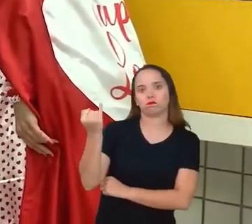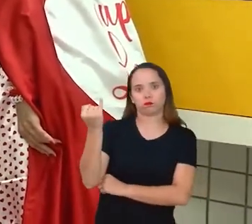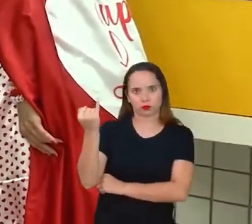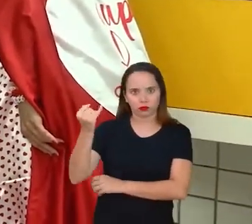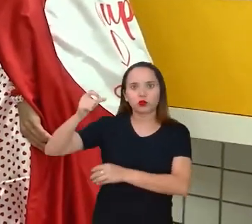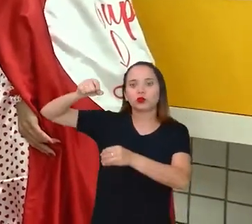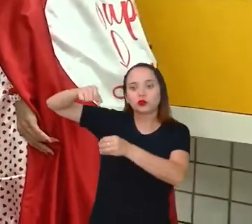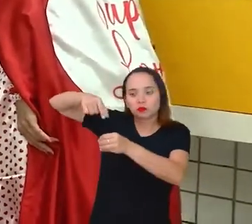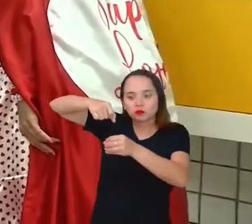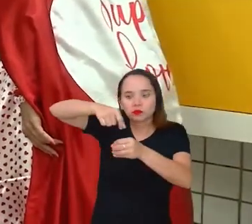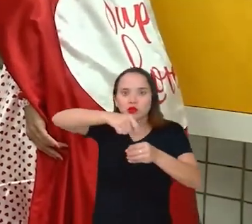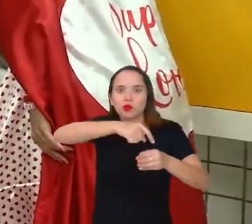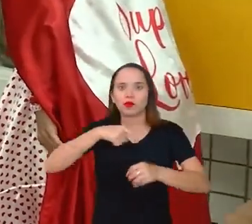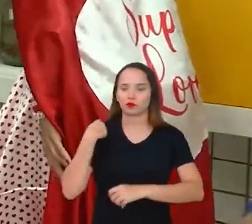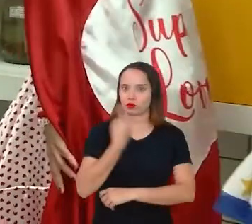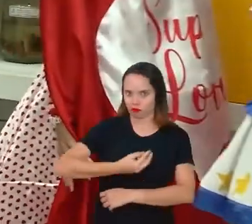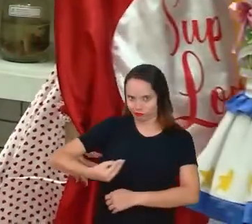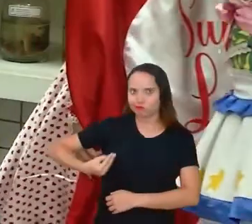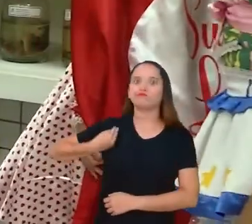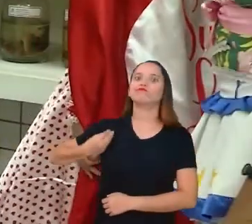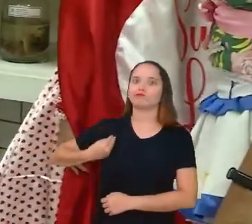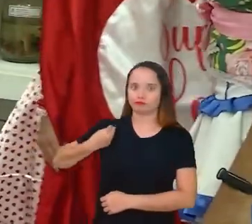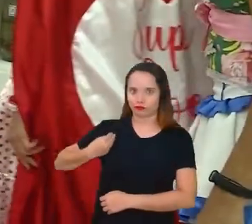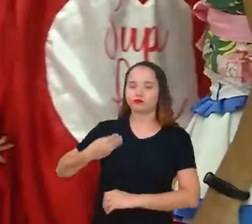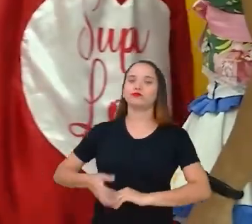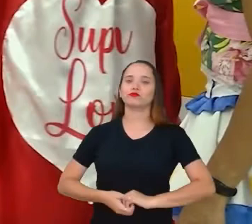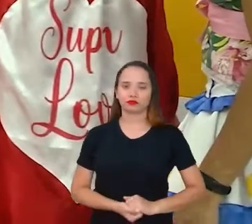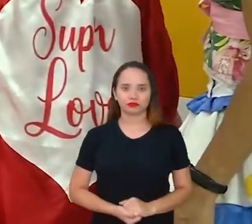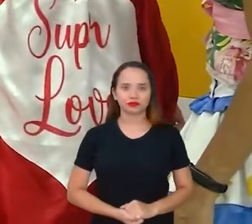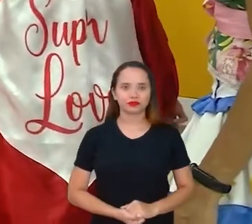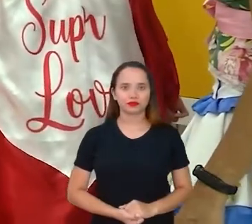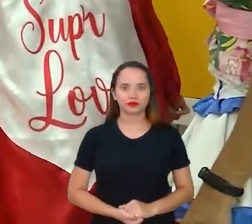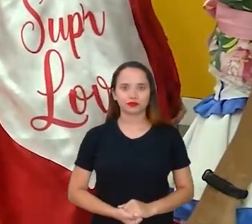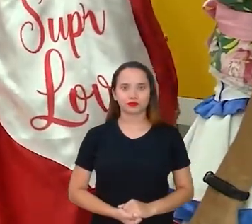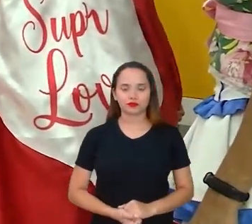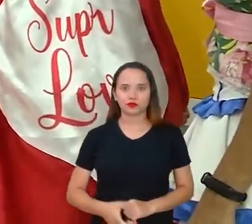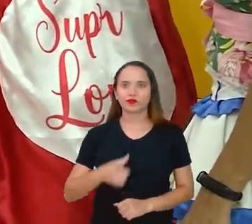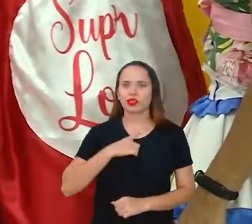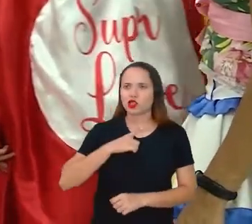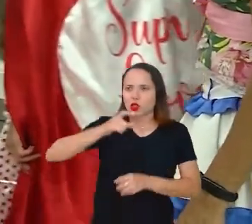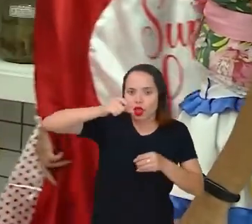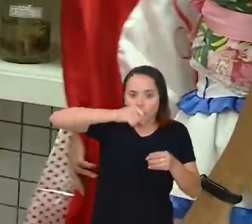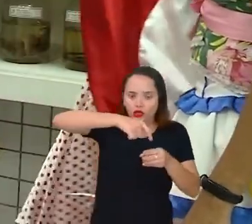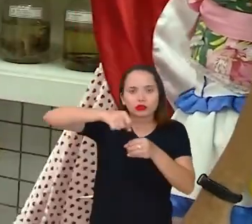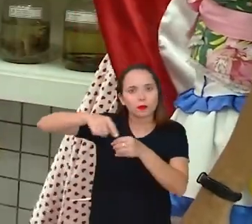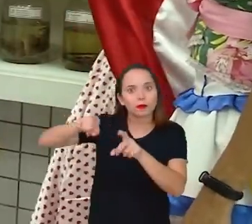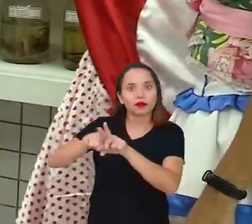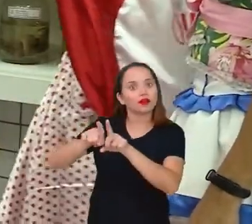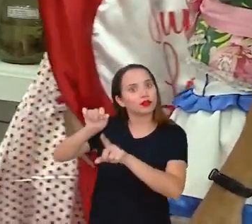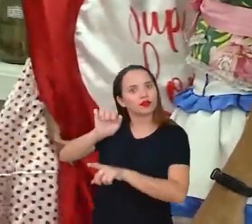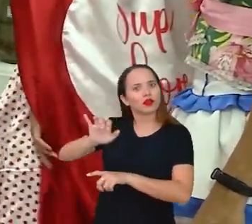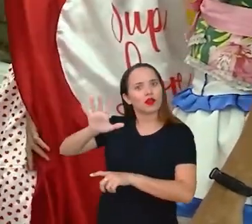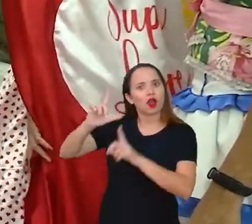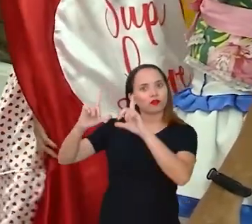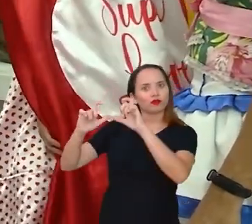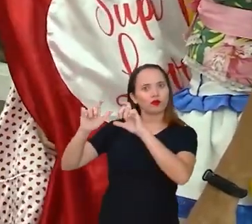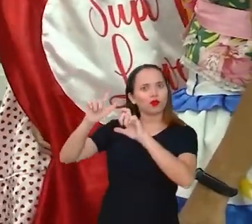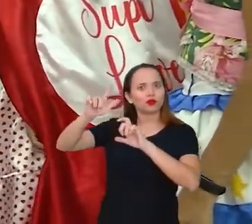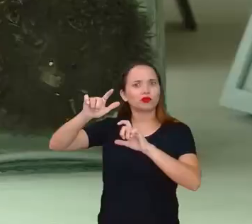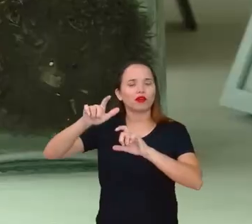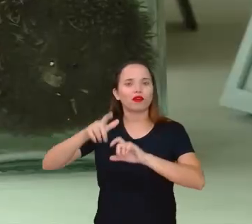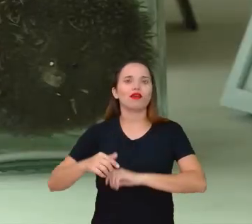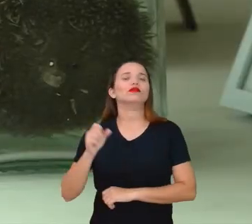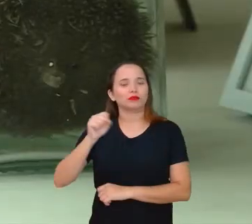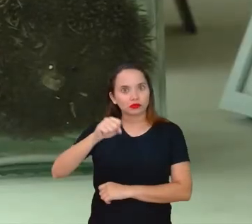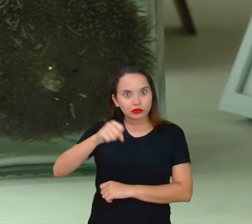semente para nossa vida. Aí tem a semente e tem a foto, né, Superlock? É sim, olha